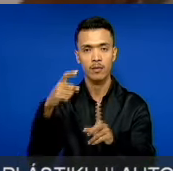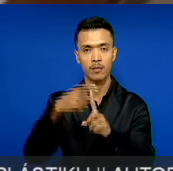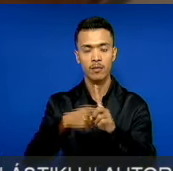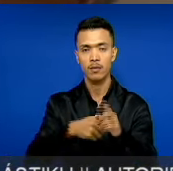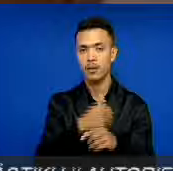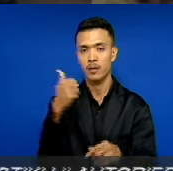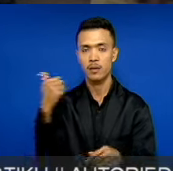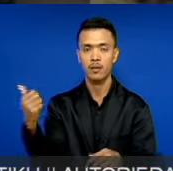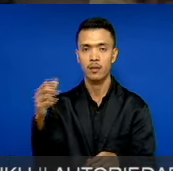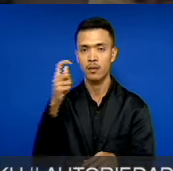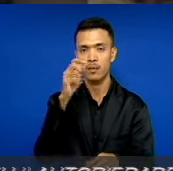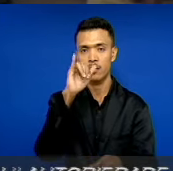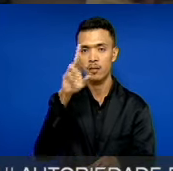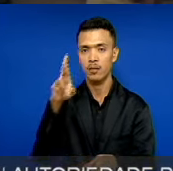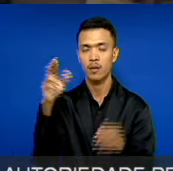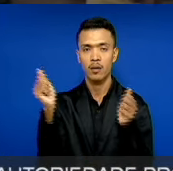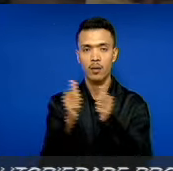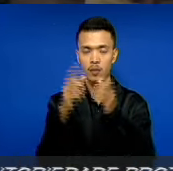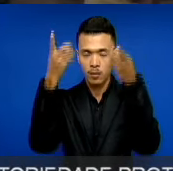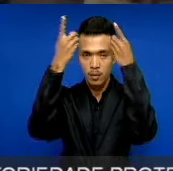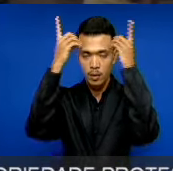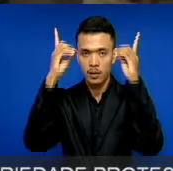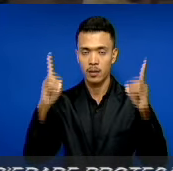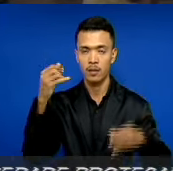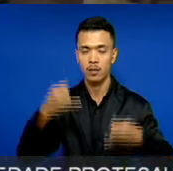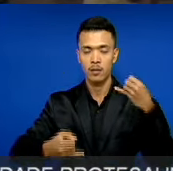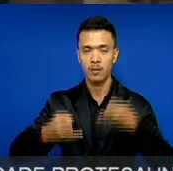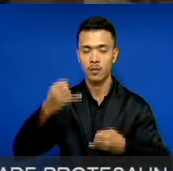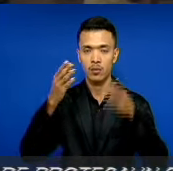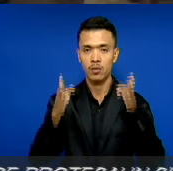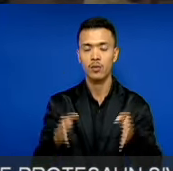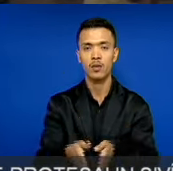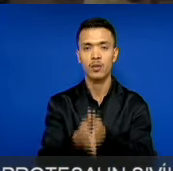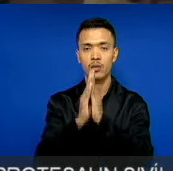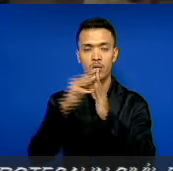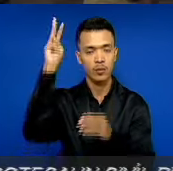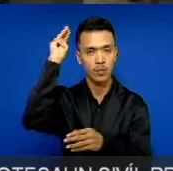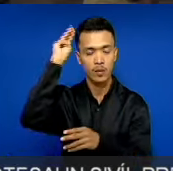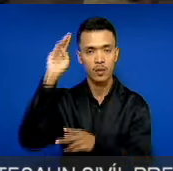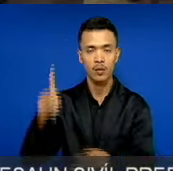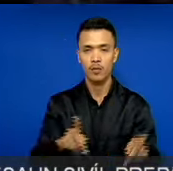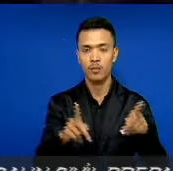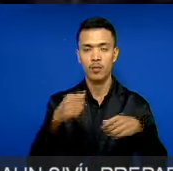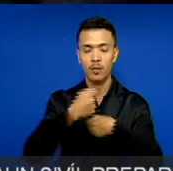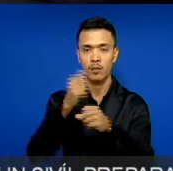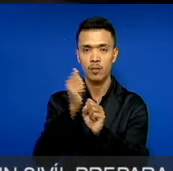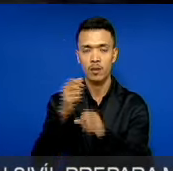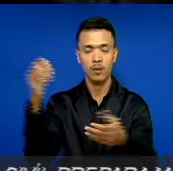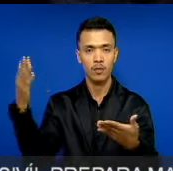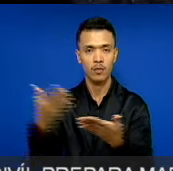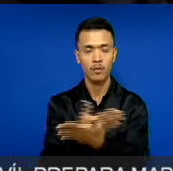tiro outro. O decisão né, juiz titular, ba caso husu atu Ministério Público halo, inscrição